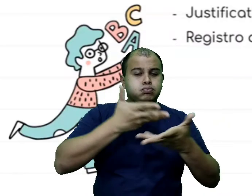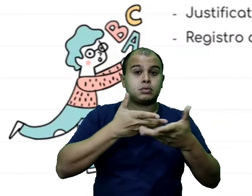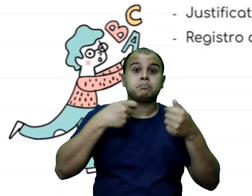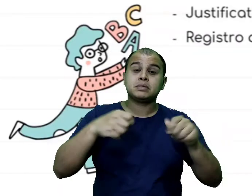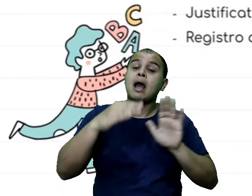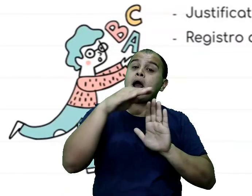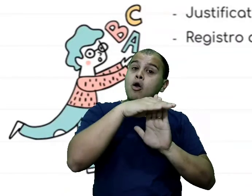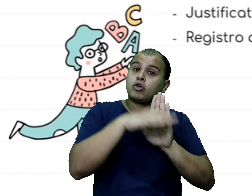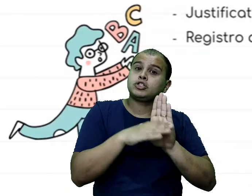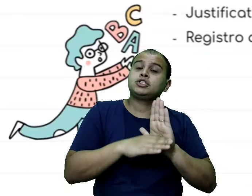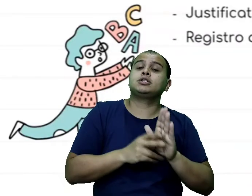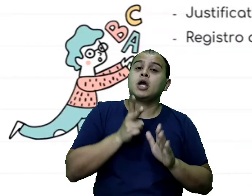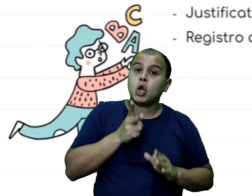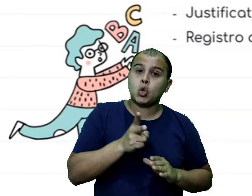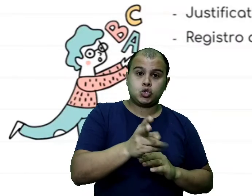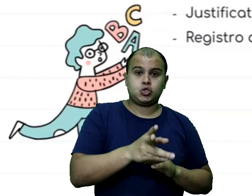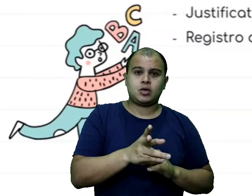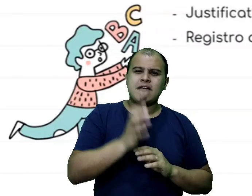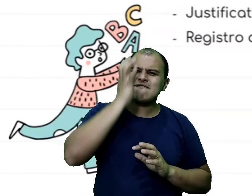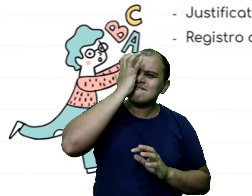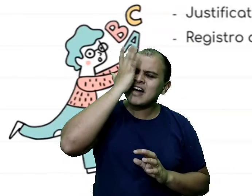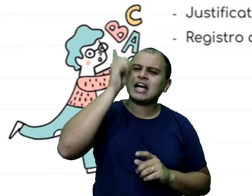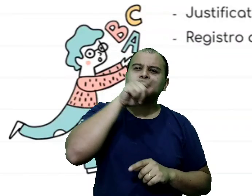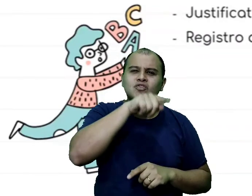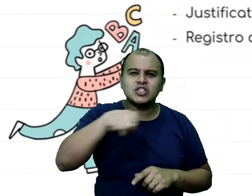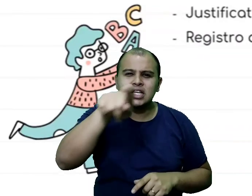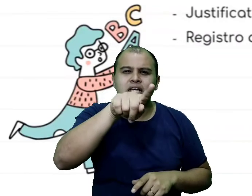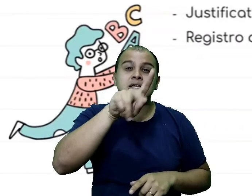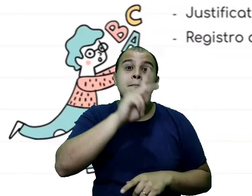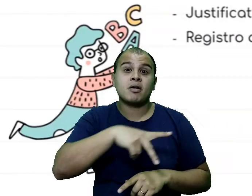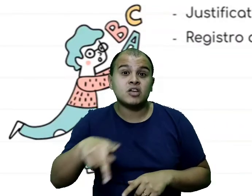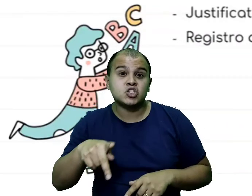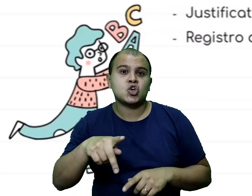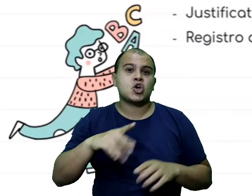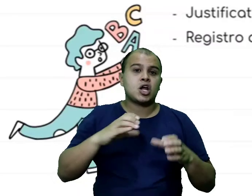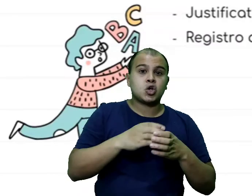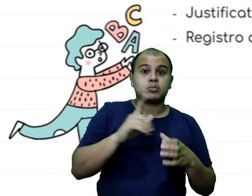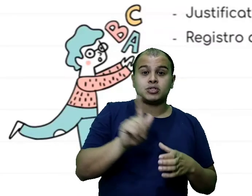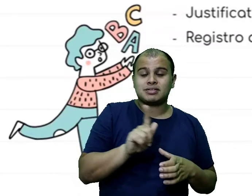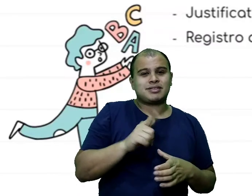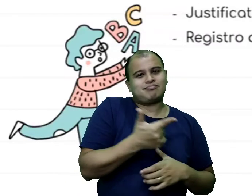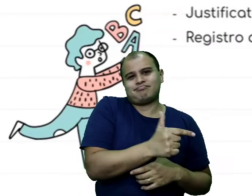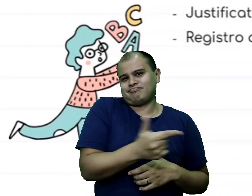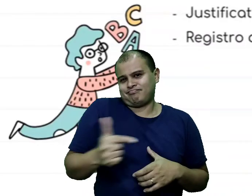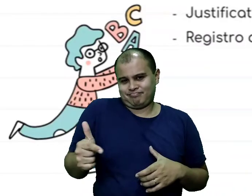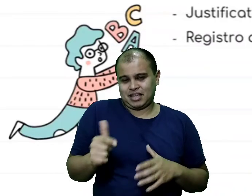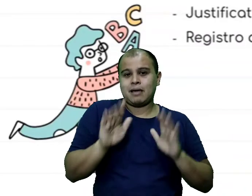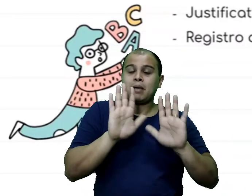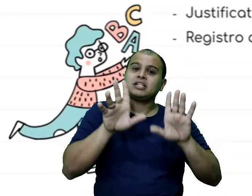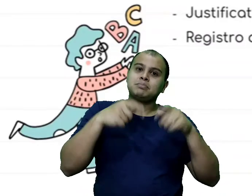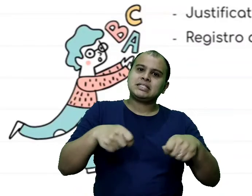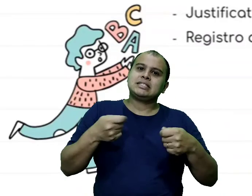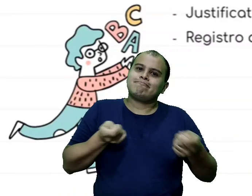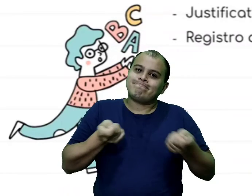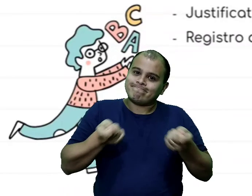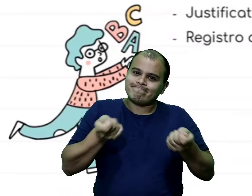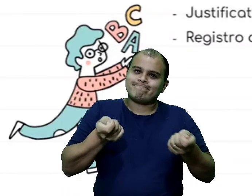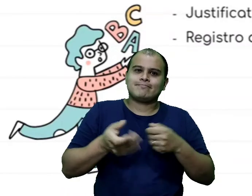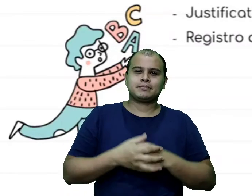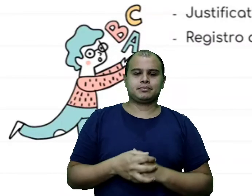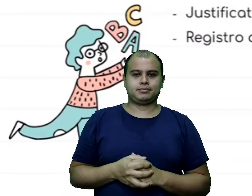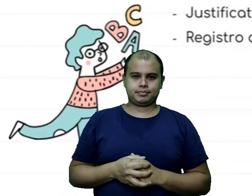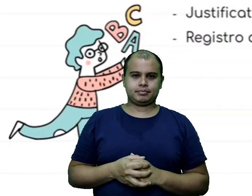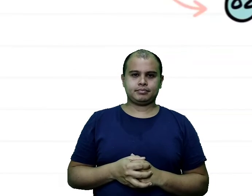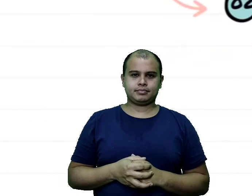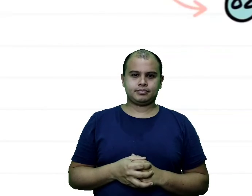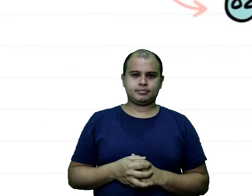essa rotina firme aí com as crianças. Não é fácil para vocês, não é fácil para as professoras, não é fácil para a gente que está na gestão, mas a gente tem que segurar.